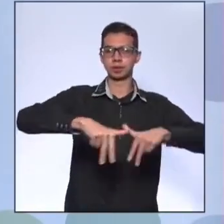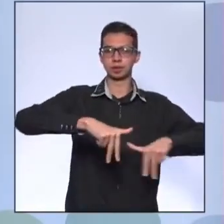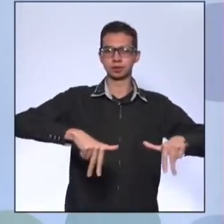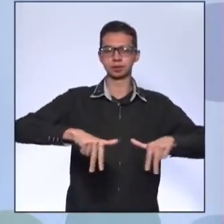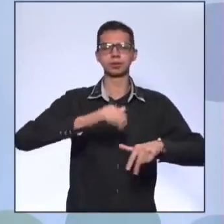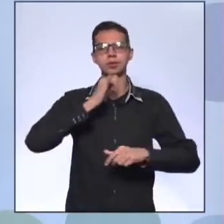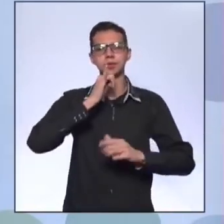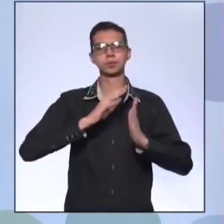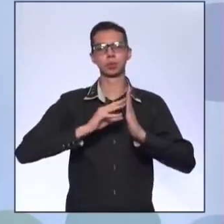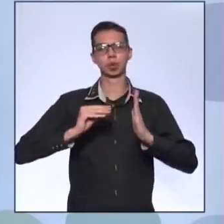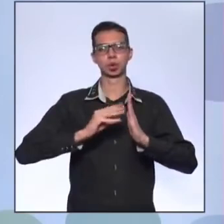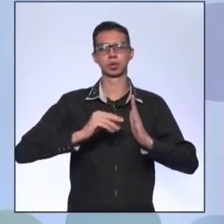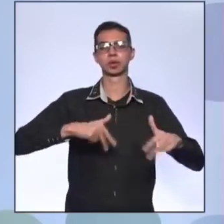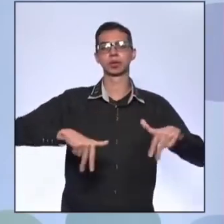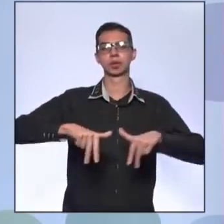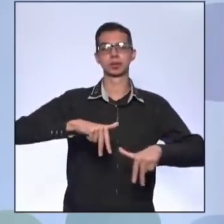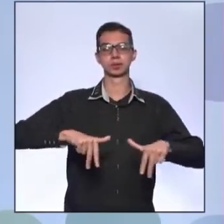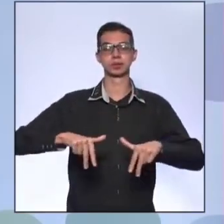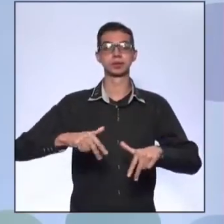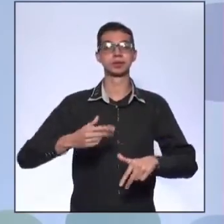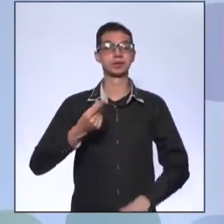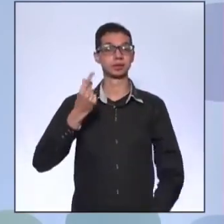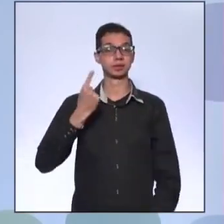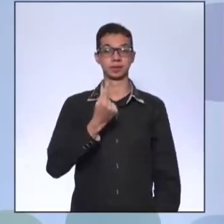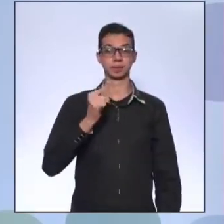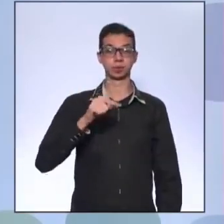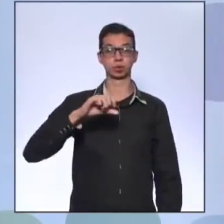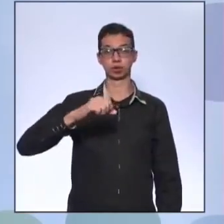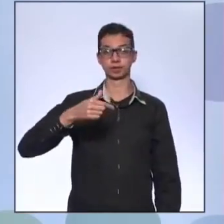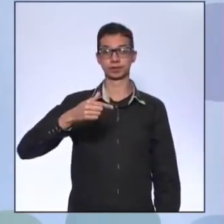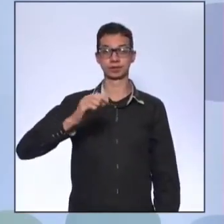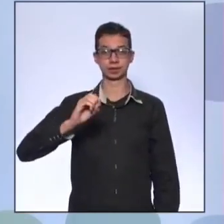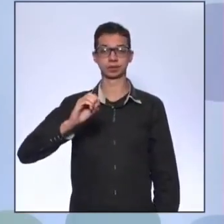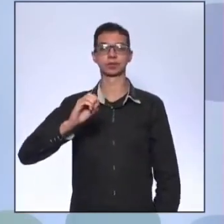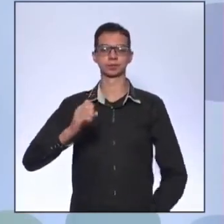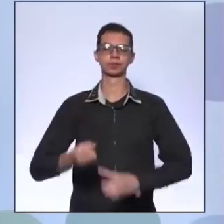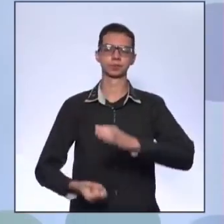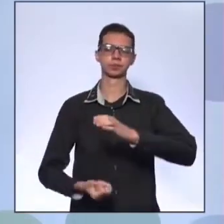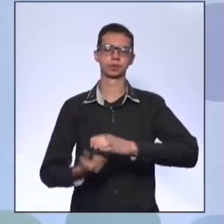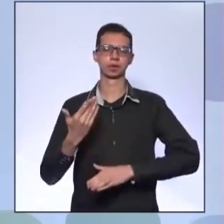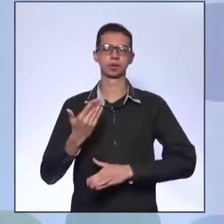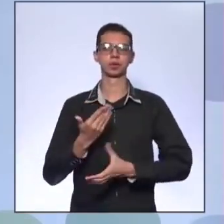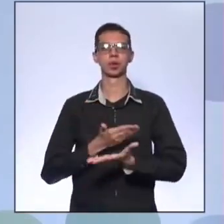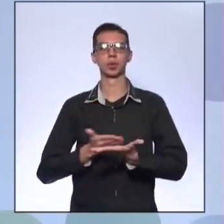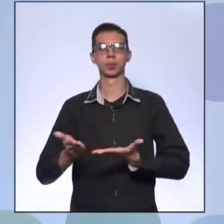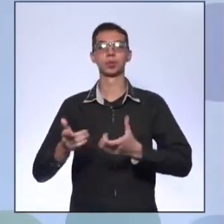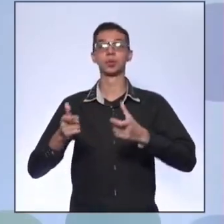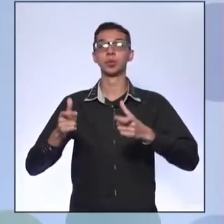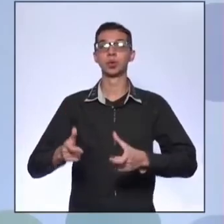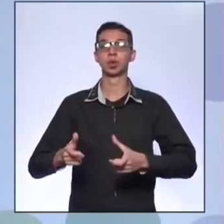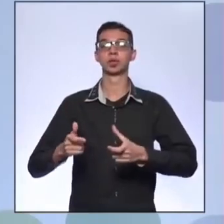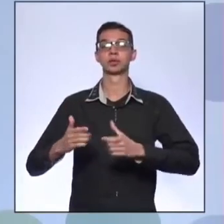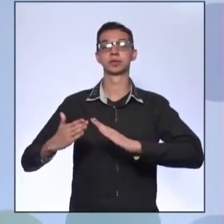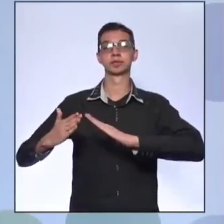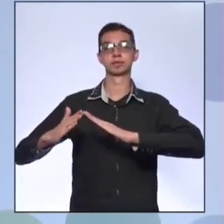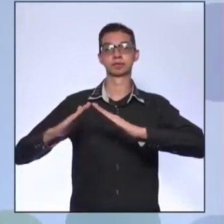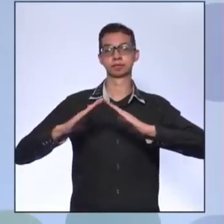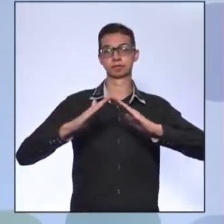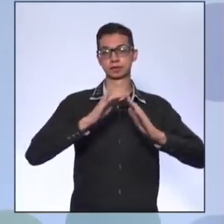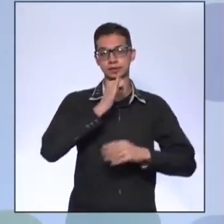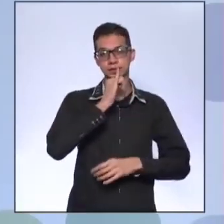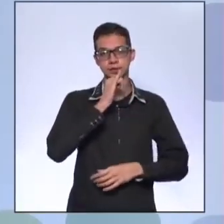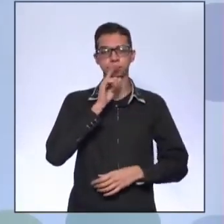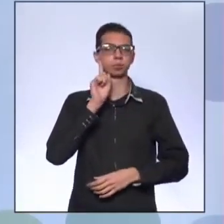eles surgem a partir da década de 1970, né, especialmente aí nas periferias americanas, e